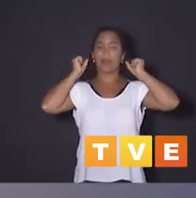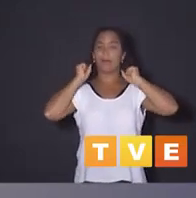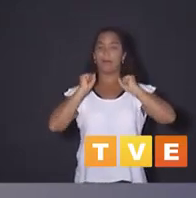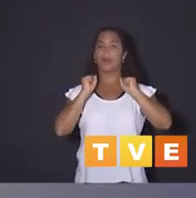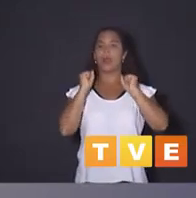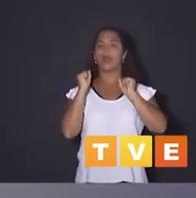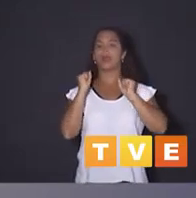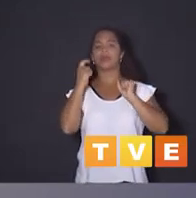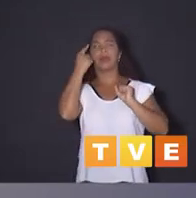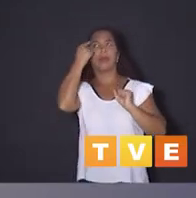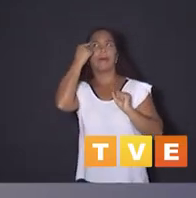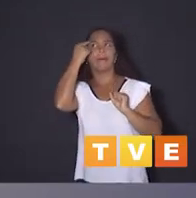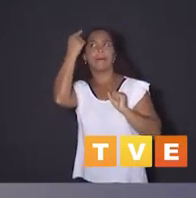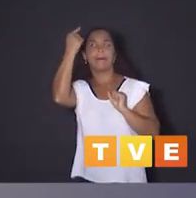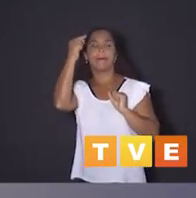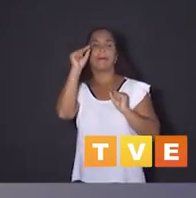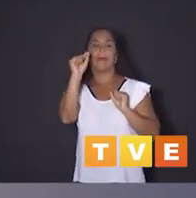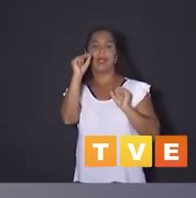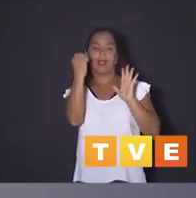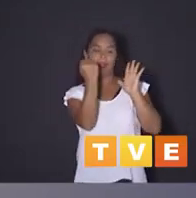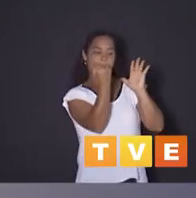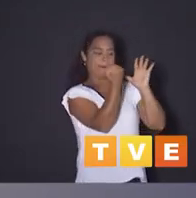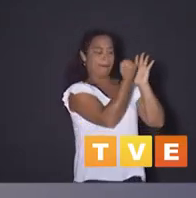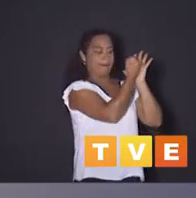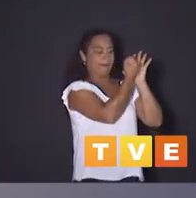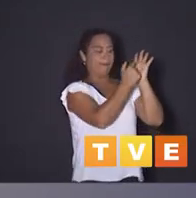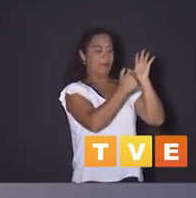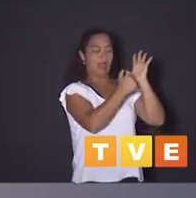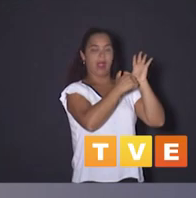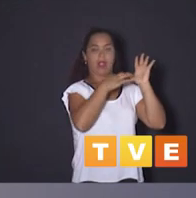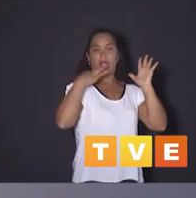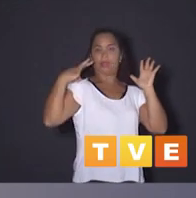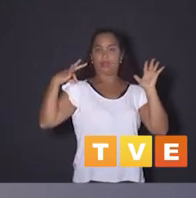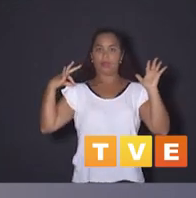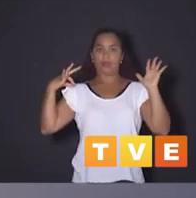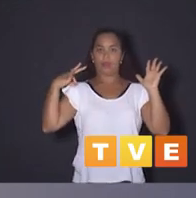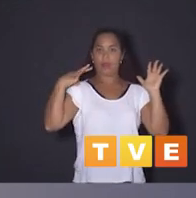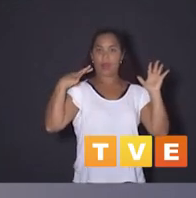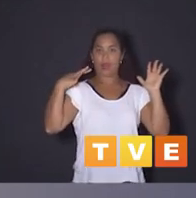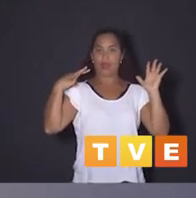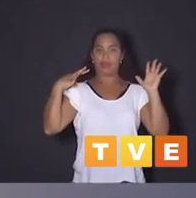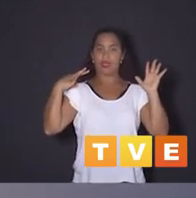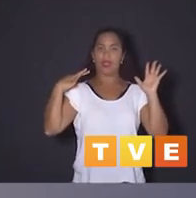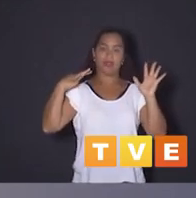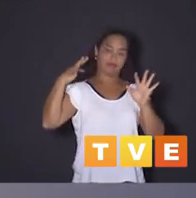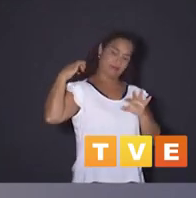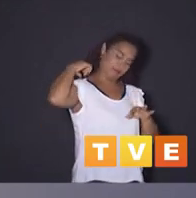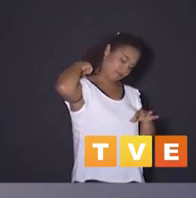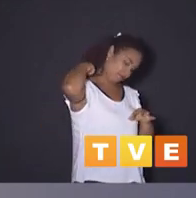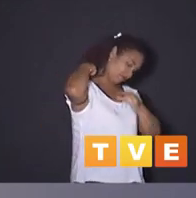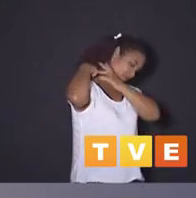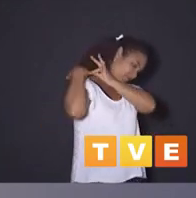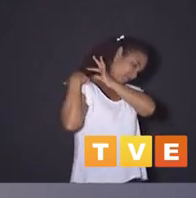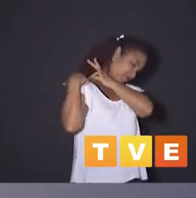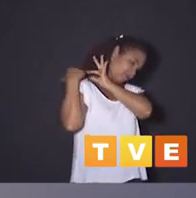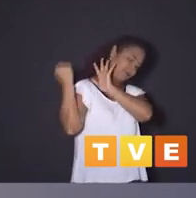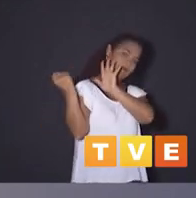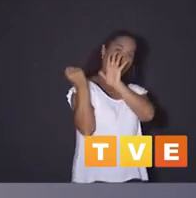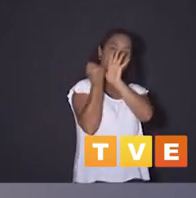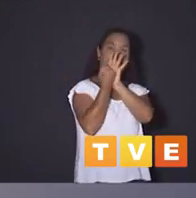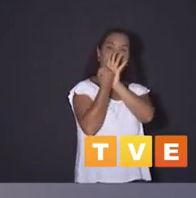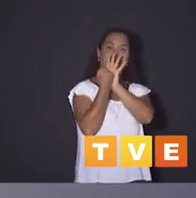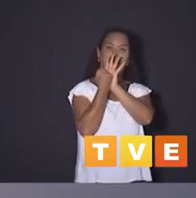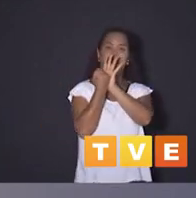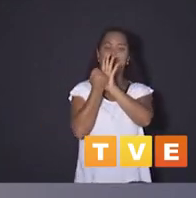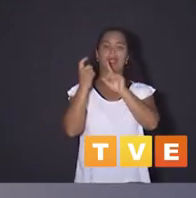uma marca de moda é capaz de colocá la num vestido é impressa em seda embranquecem